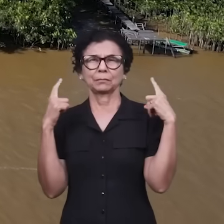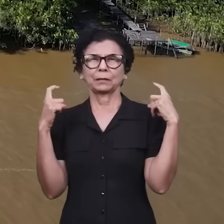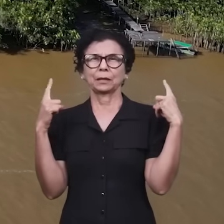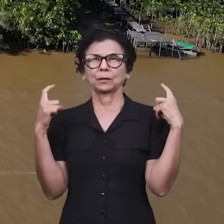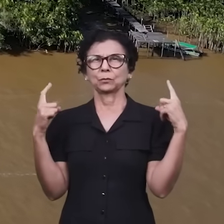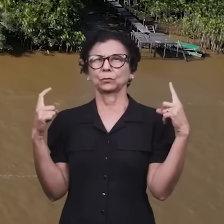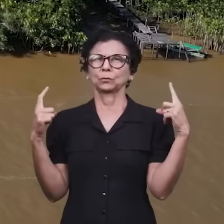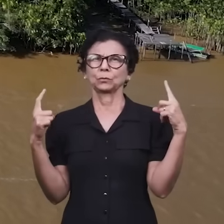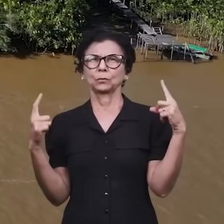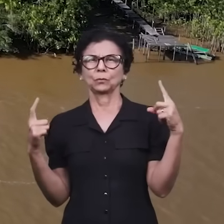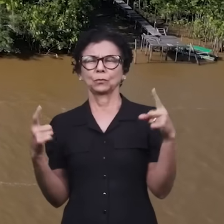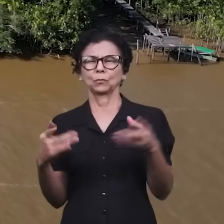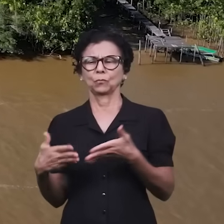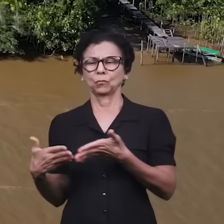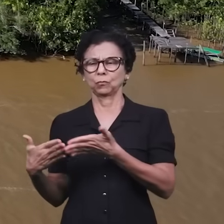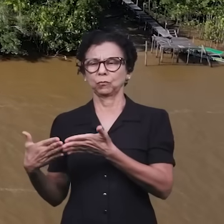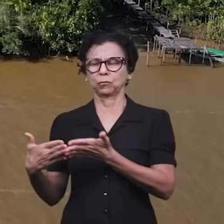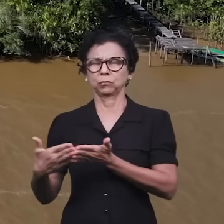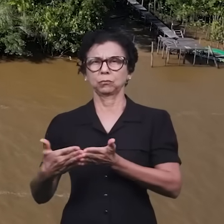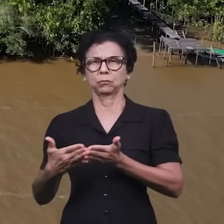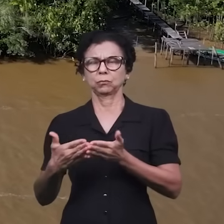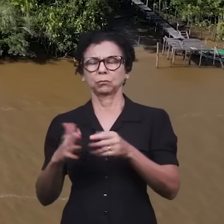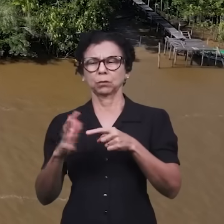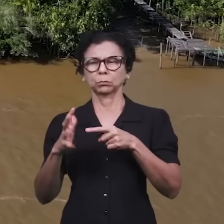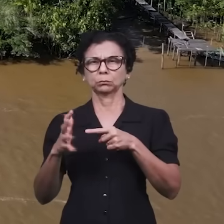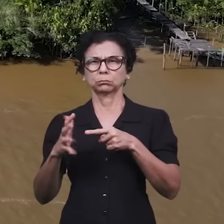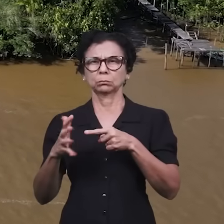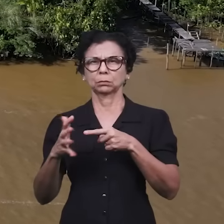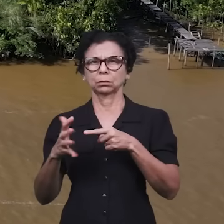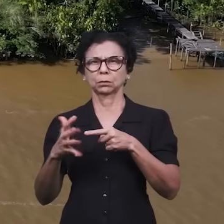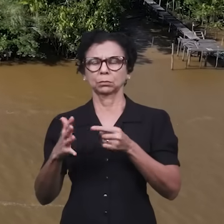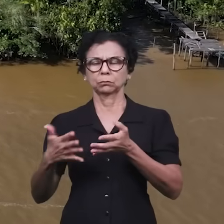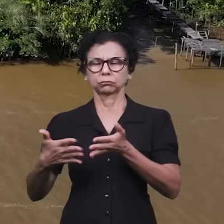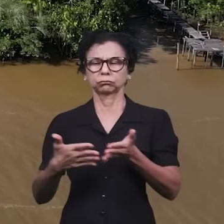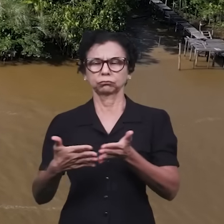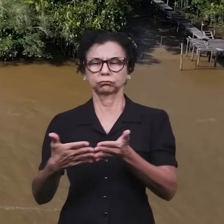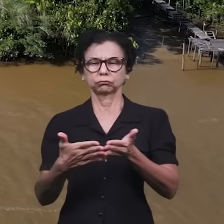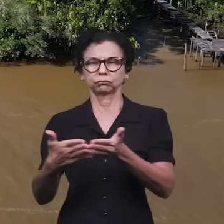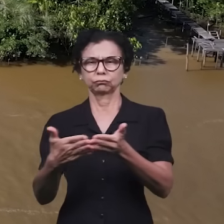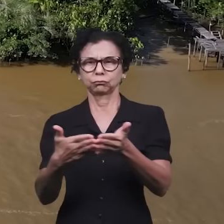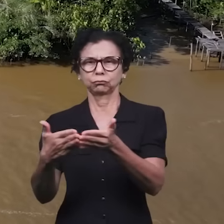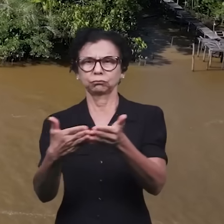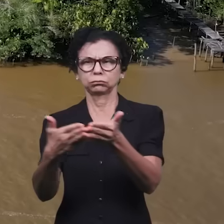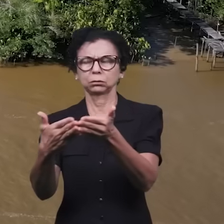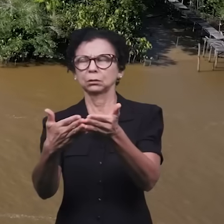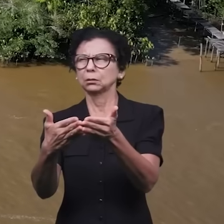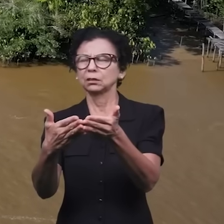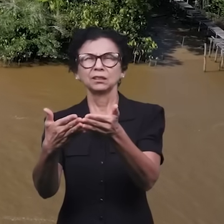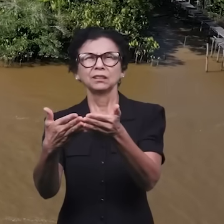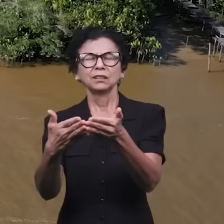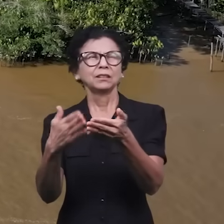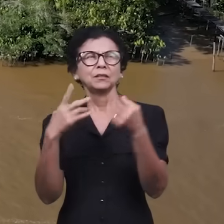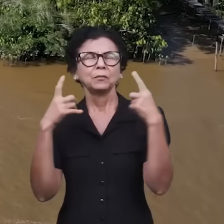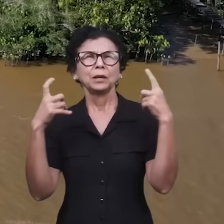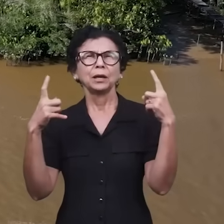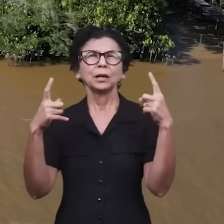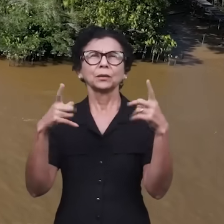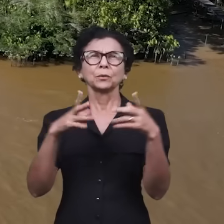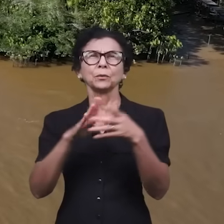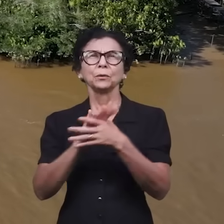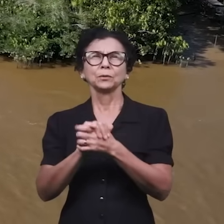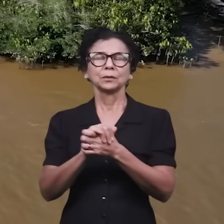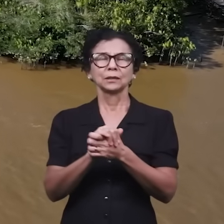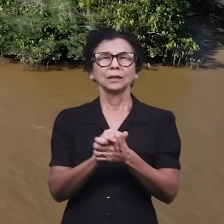né, de um barco, eles chamam de voadeira, motorzinho de popa, e você começa a ouvir o barulho, daqui a pouco você vai